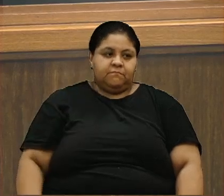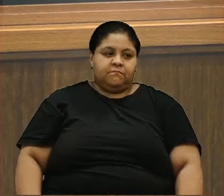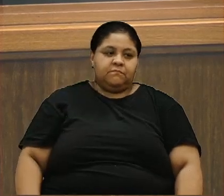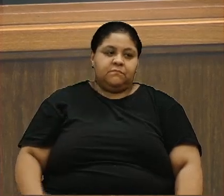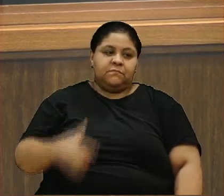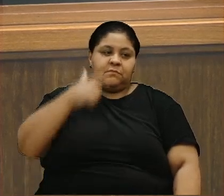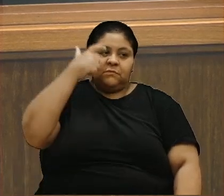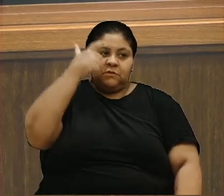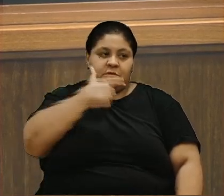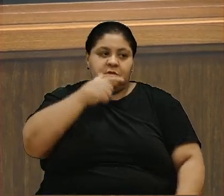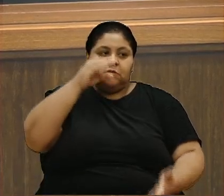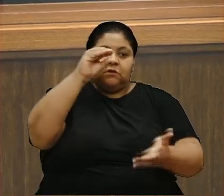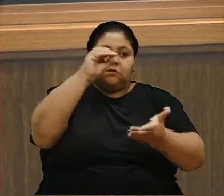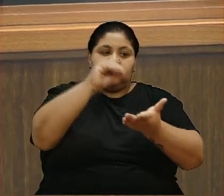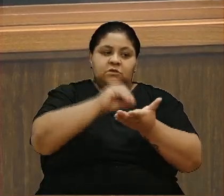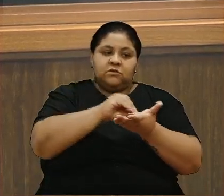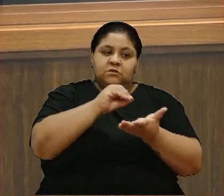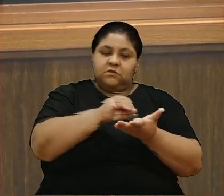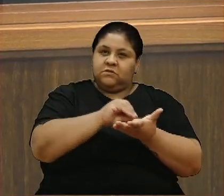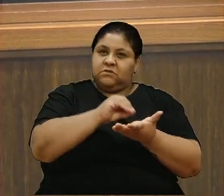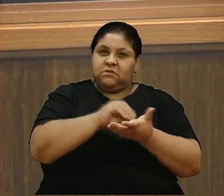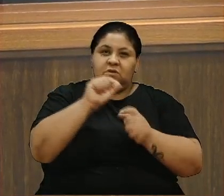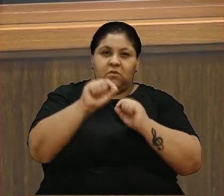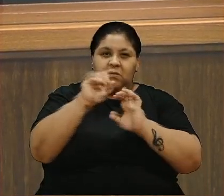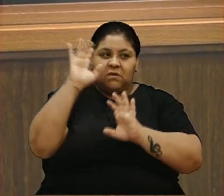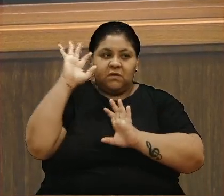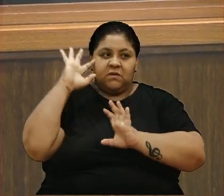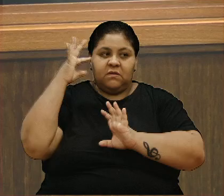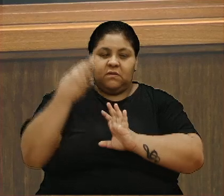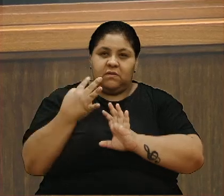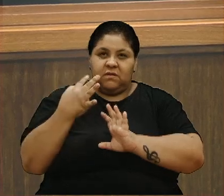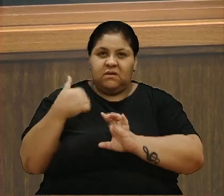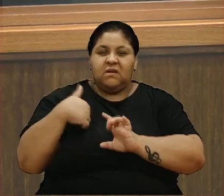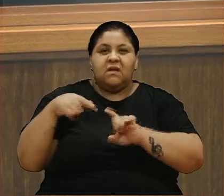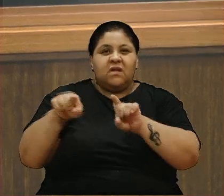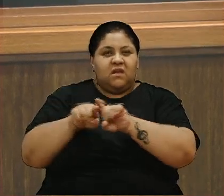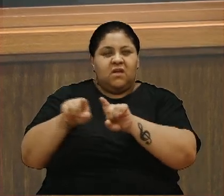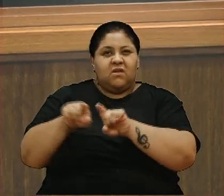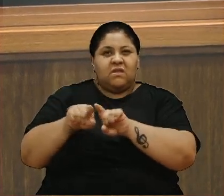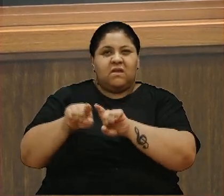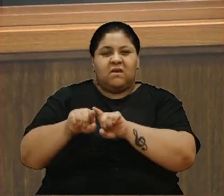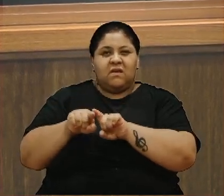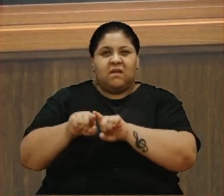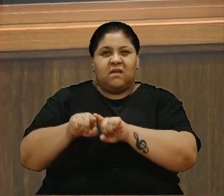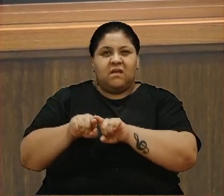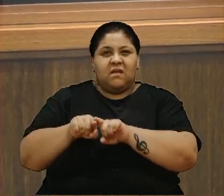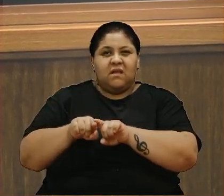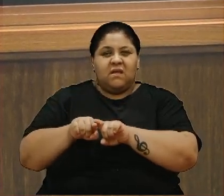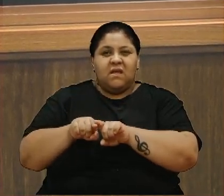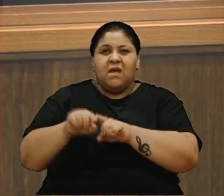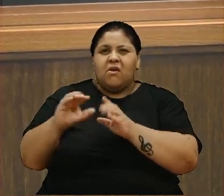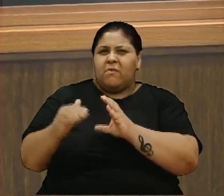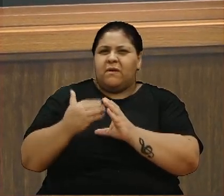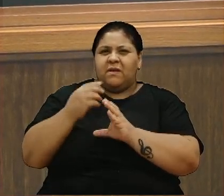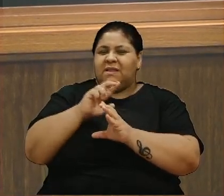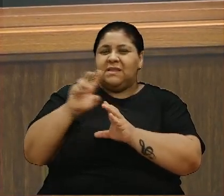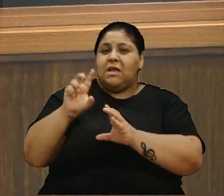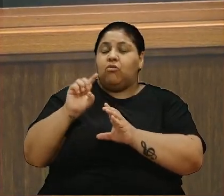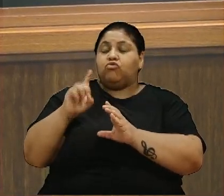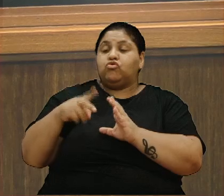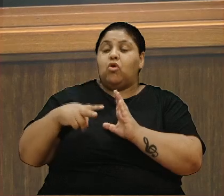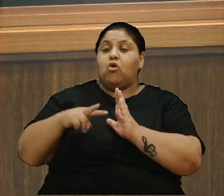é um descaso, é inadmissível isso que aconteceu. Eu também recebi, não só do Simpré, que está